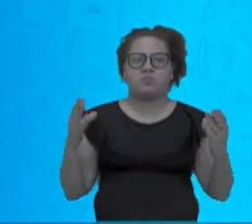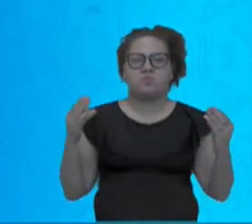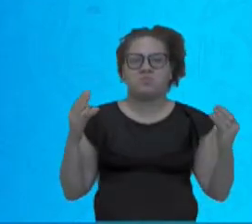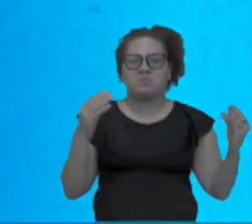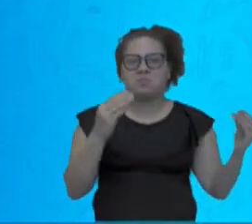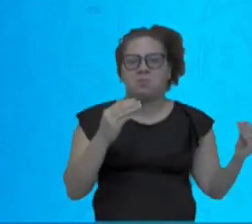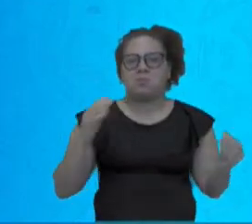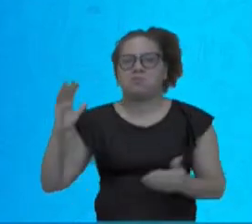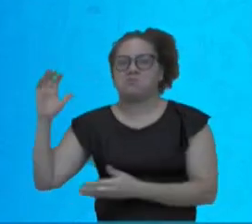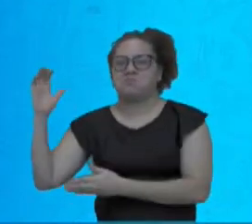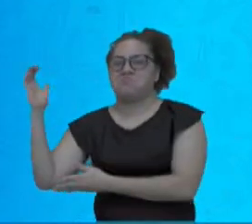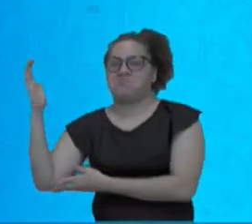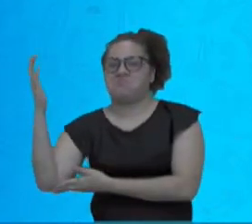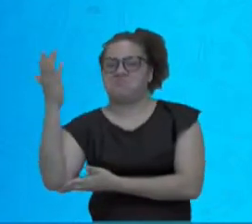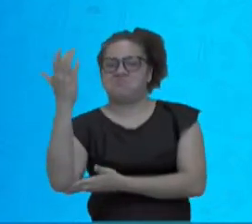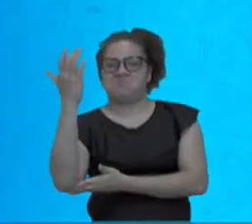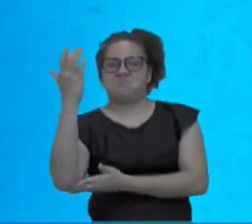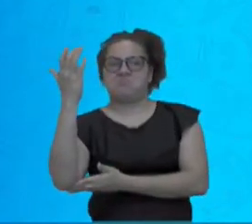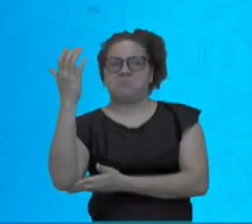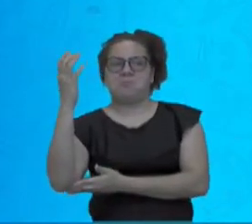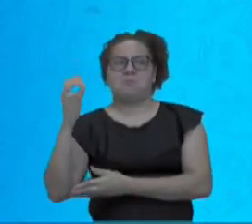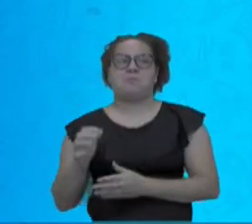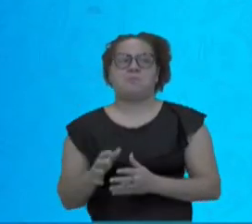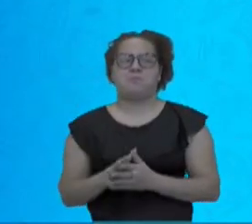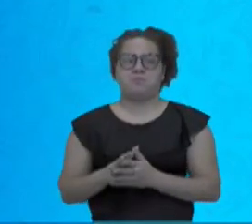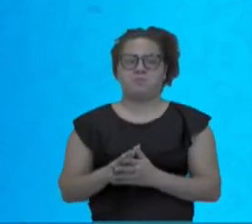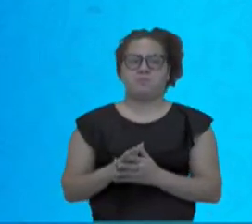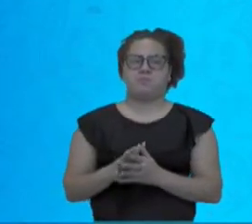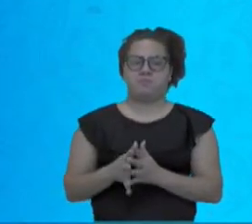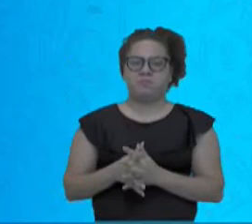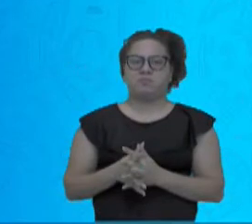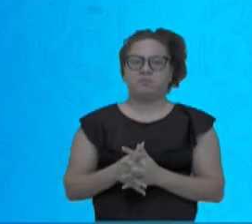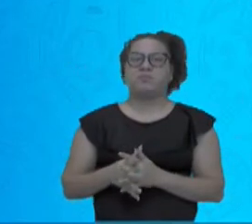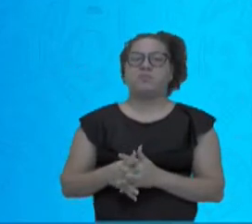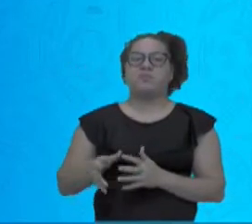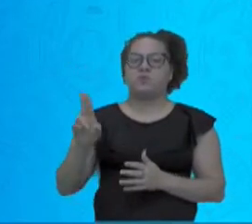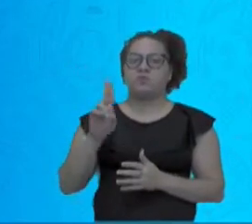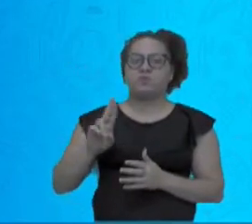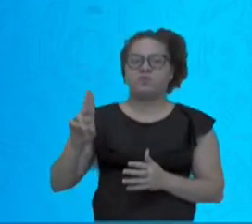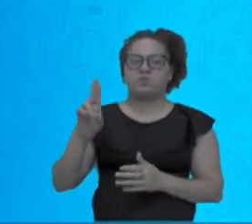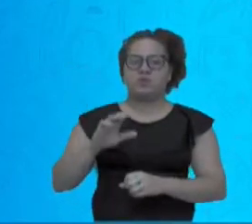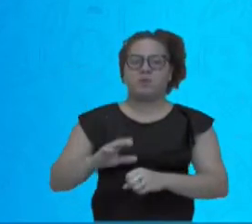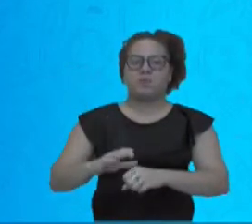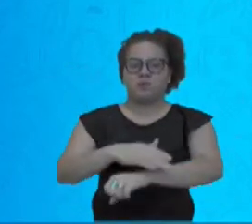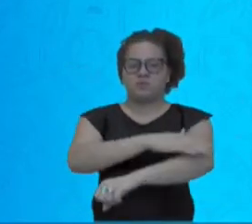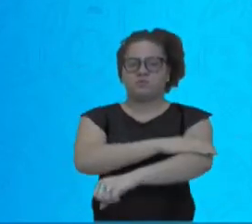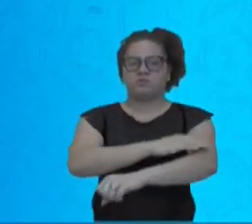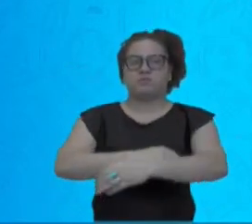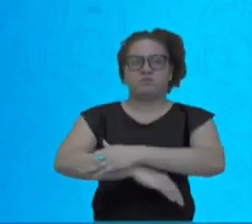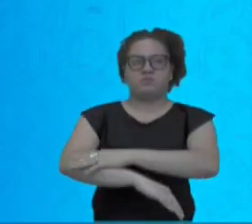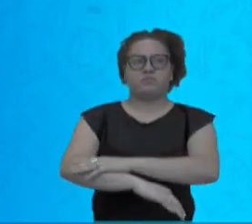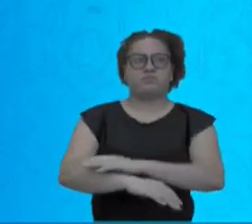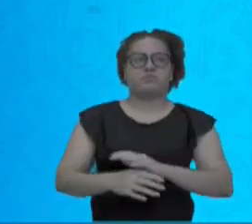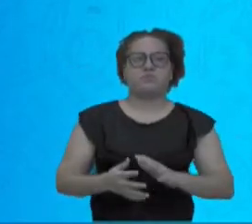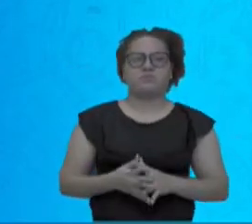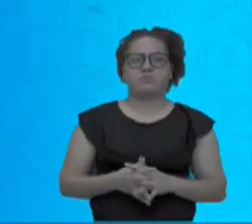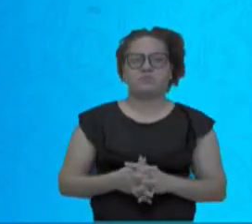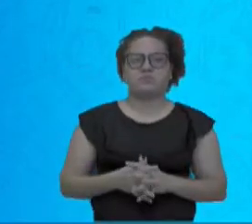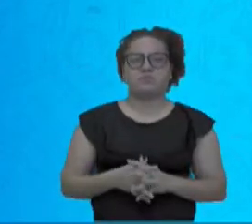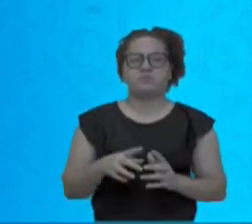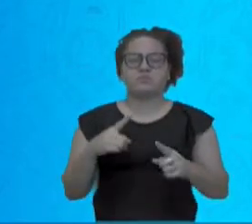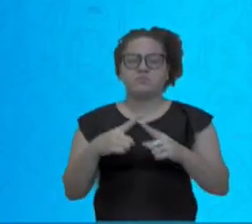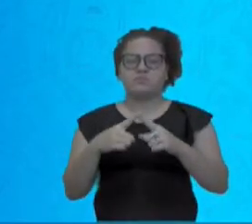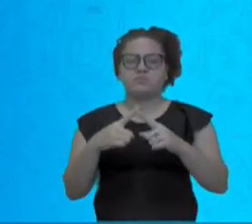muitos galhos. Então, para não ferir, eles usam essas roupas. E por